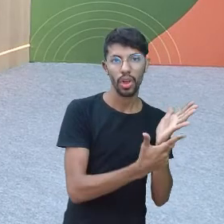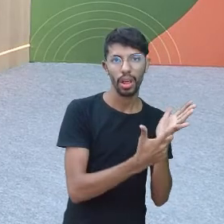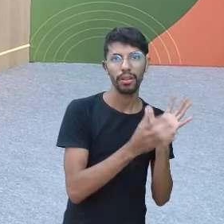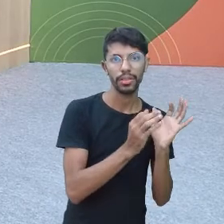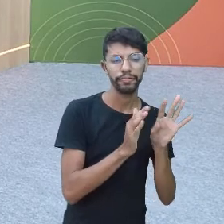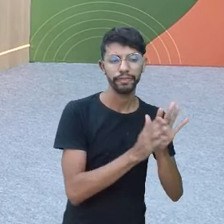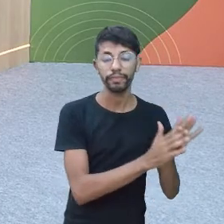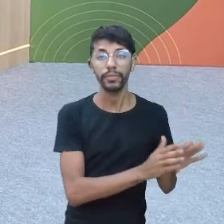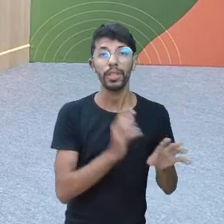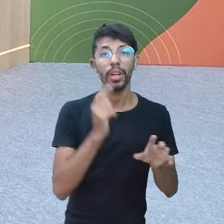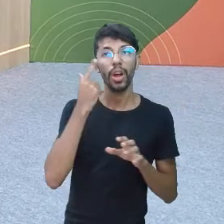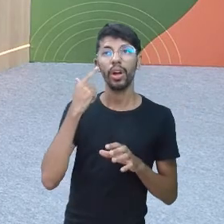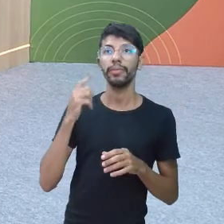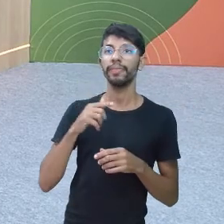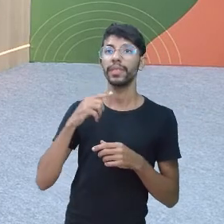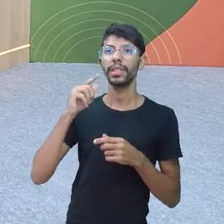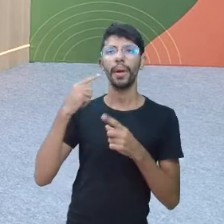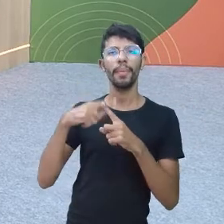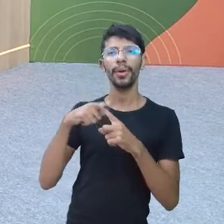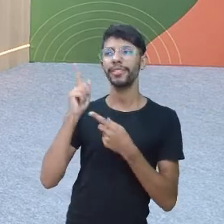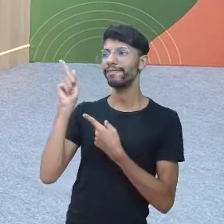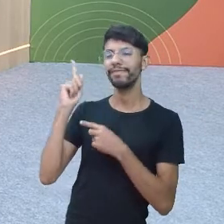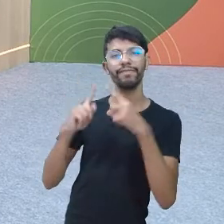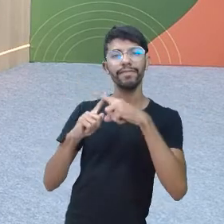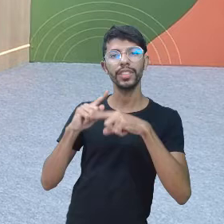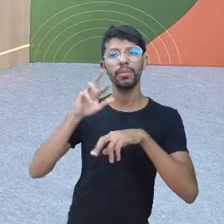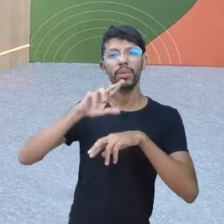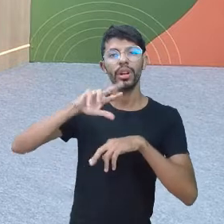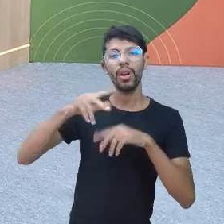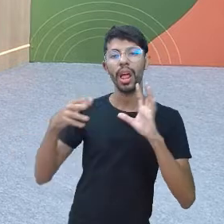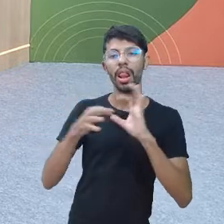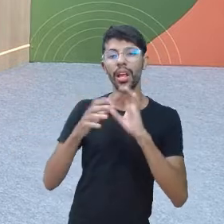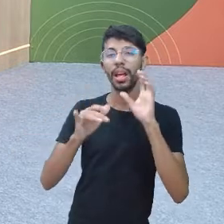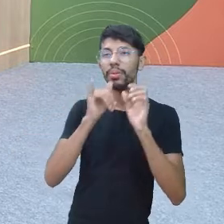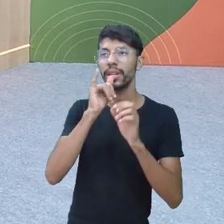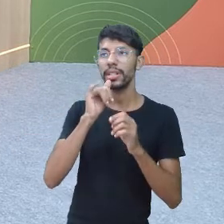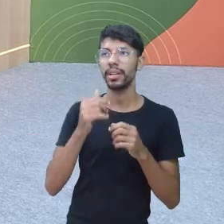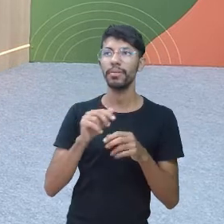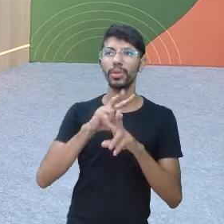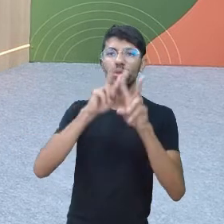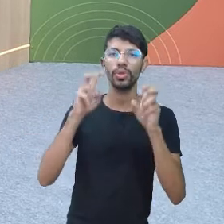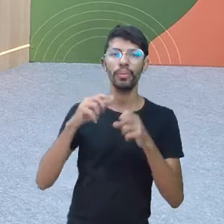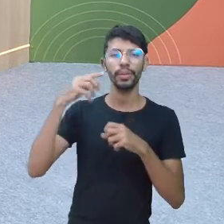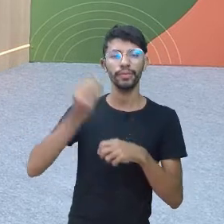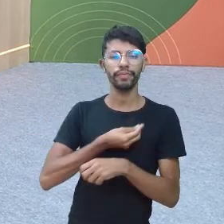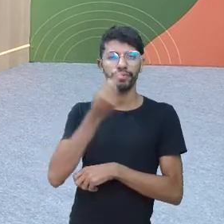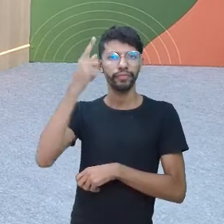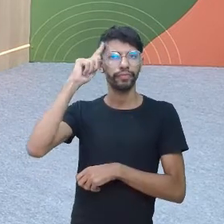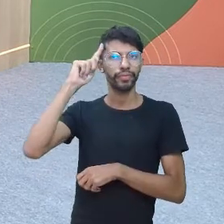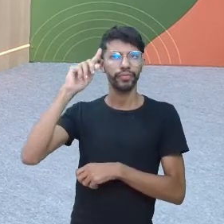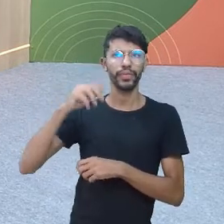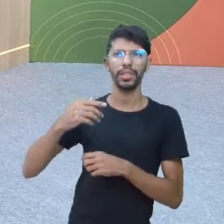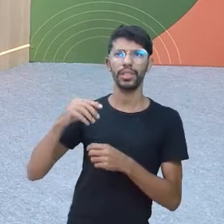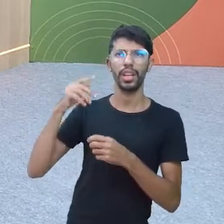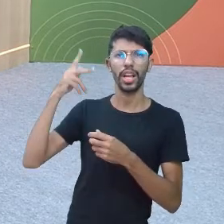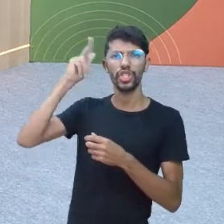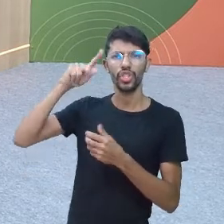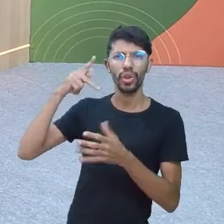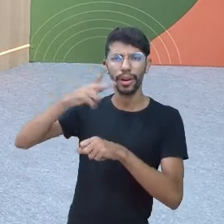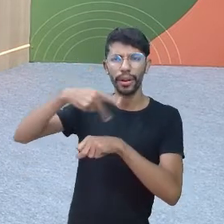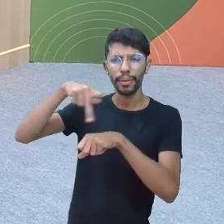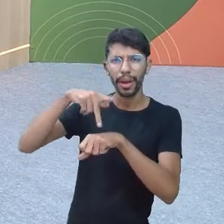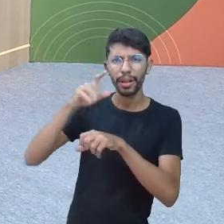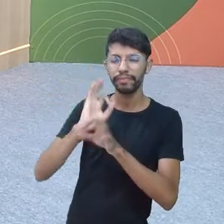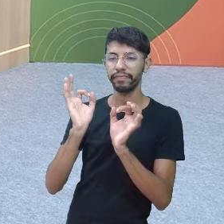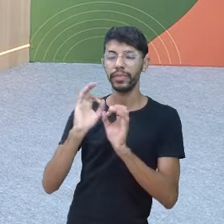informações sobre o nosso cotidiano ou sobre a história do país, por exemplo. Na entrevista de emprego, a gente precisa